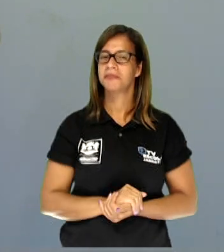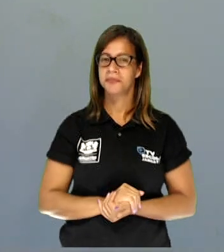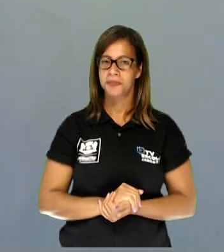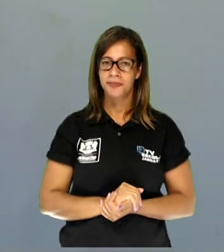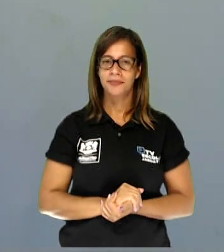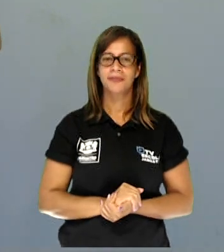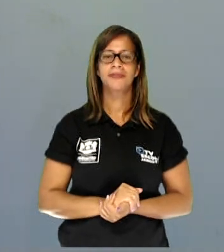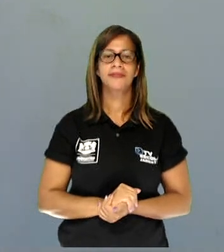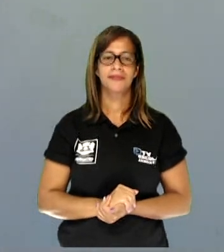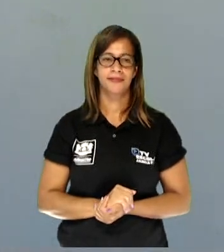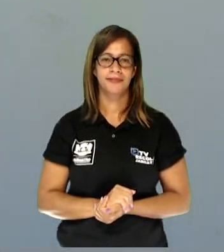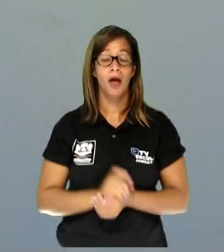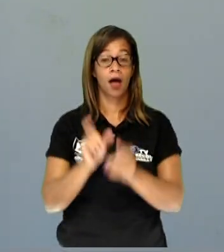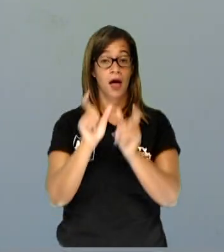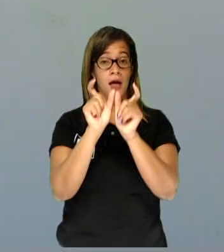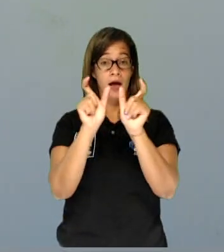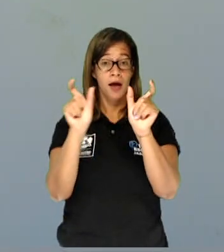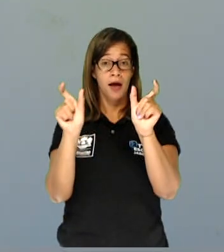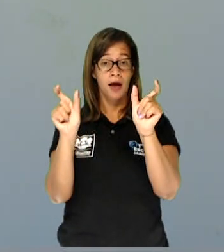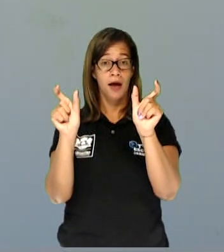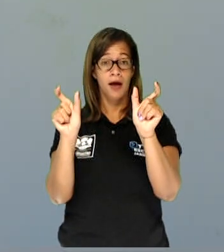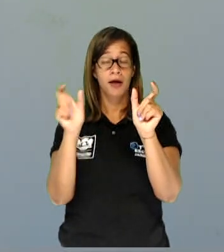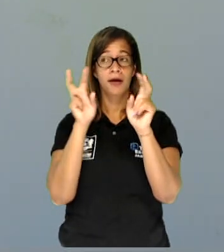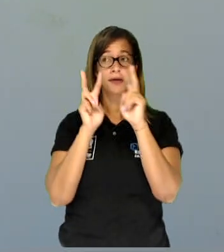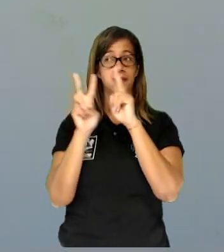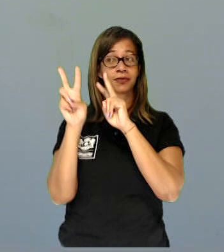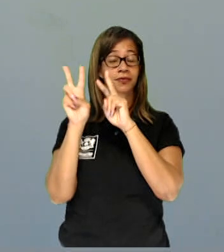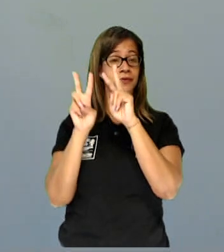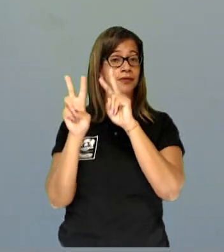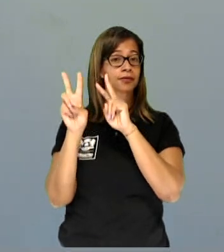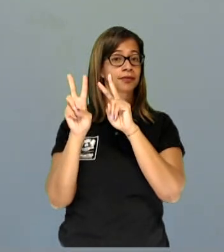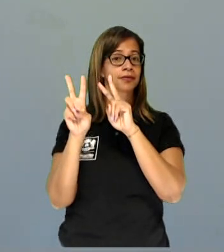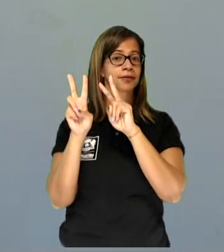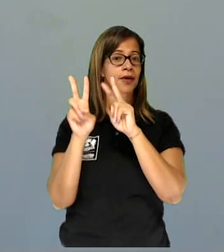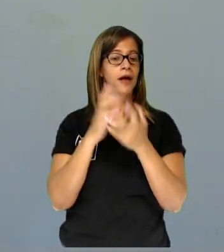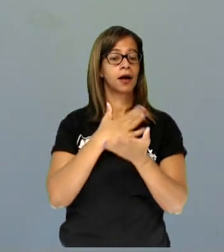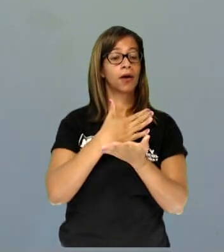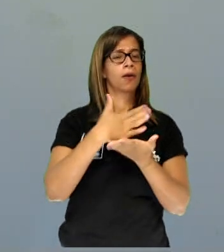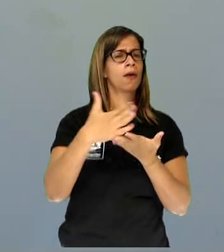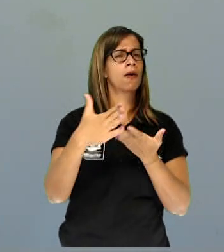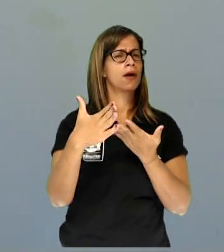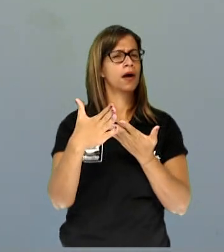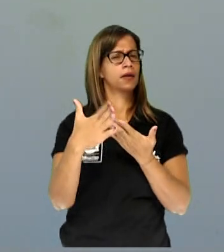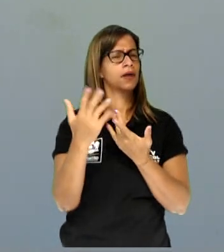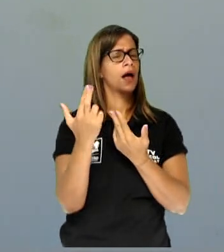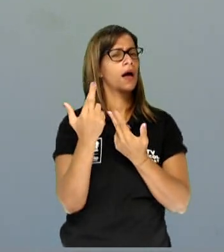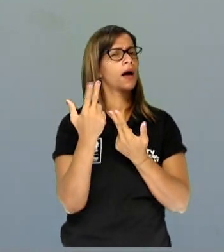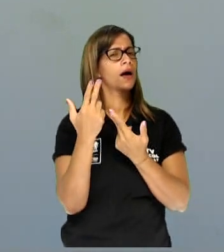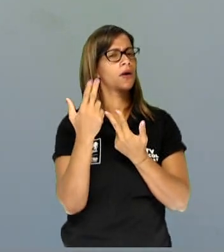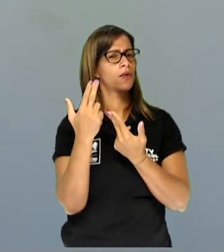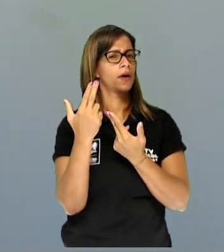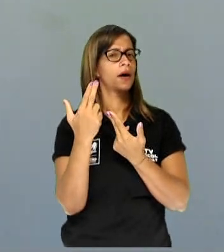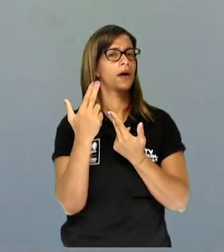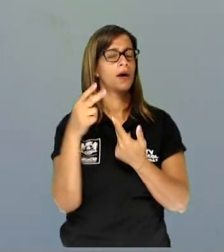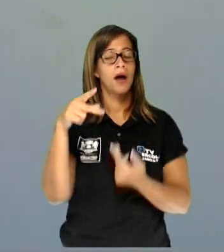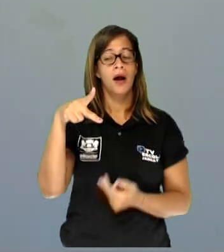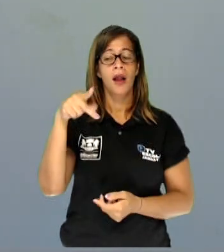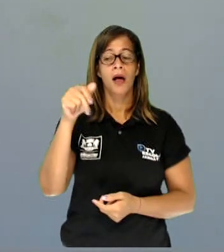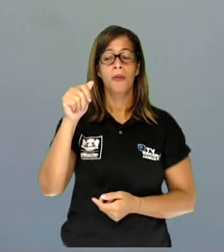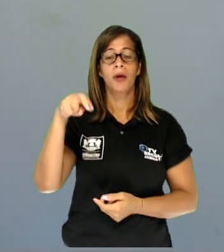Mas essa palavrinha aqui, esse objeto aqui, começa igual a panela. É palito.